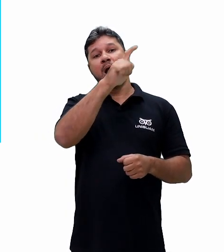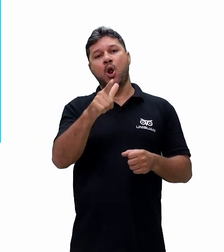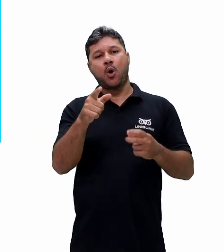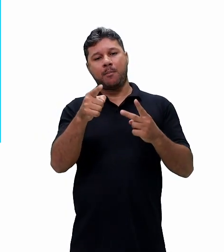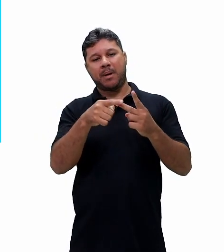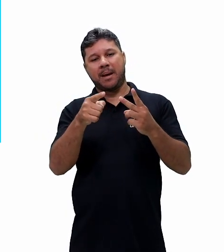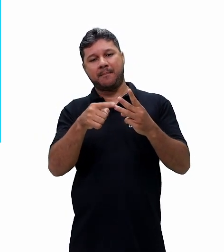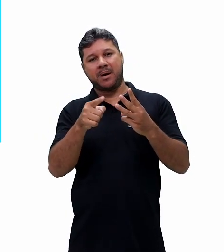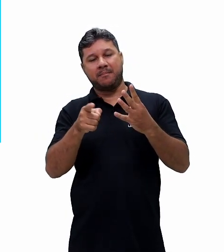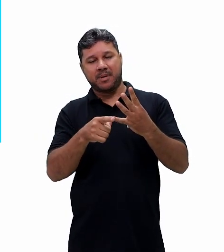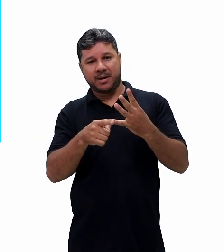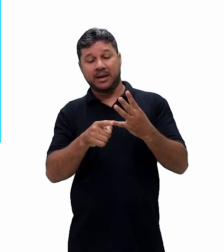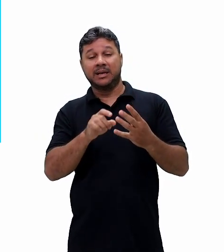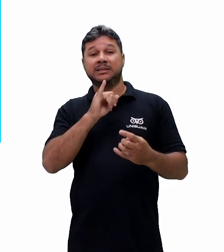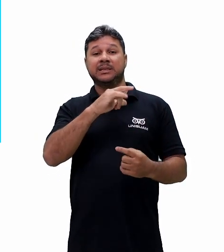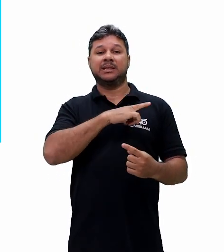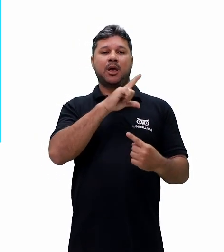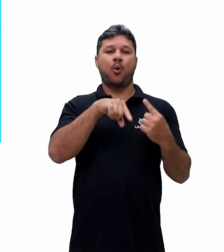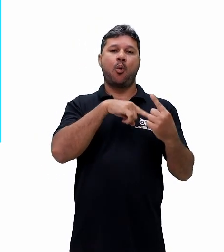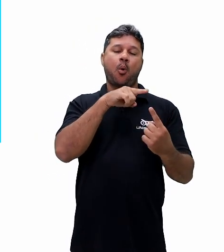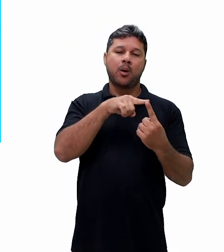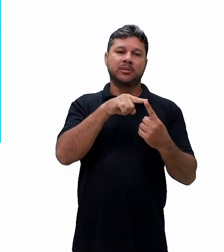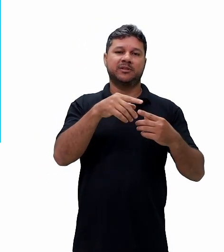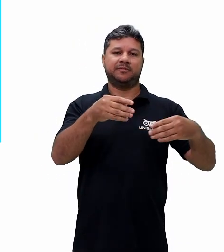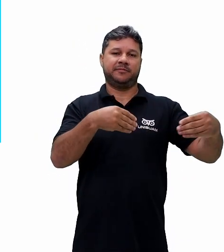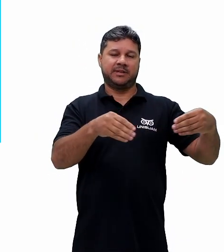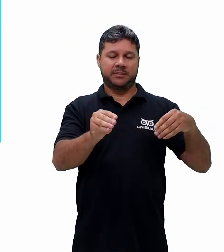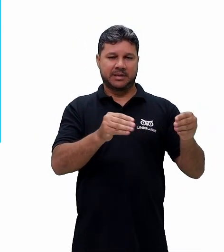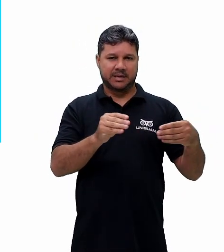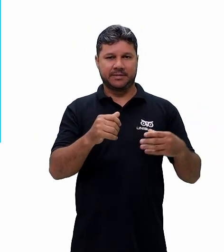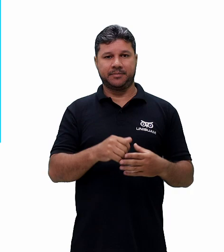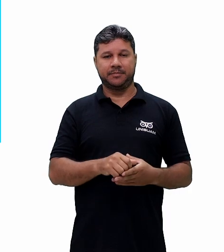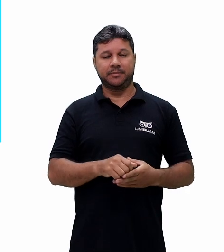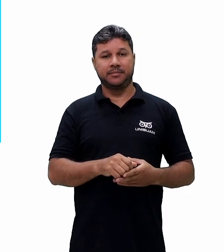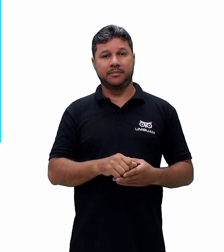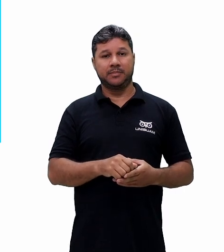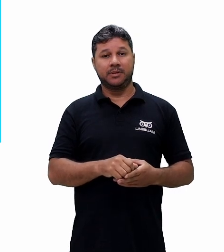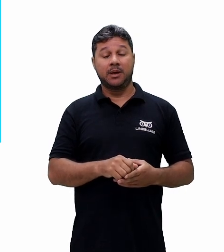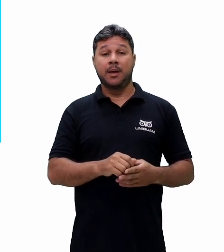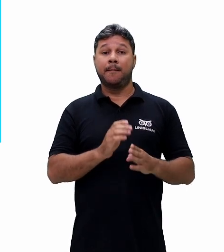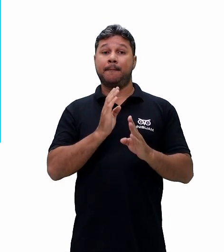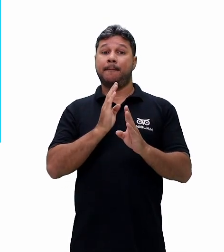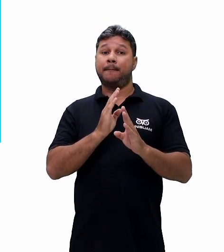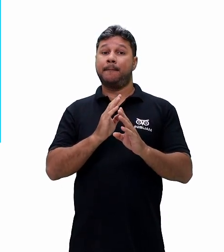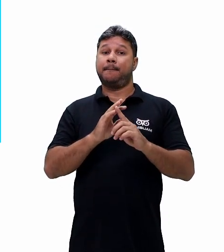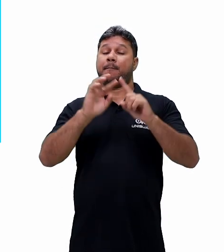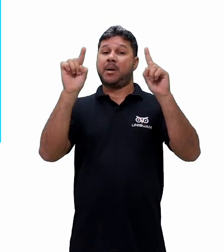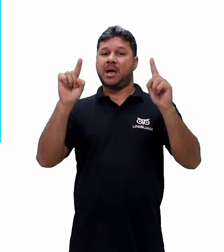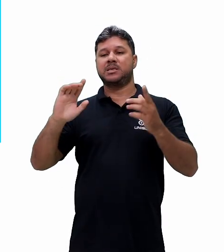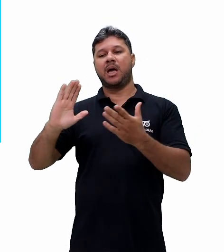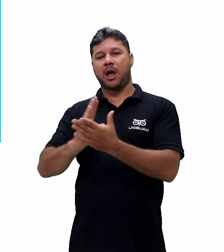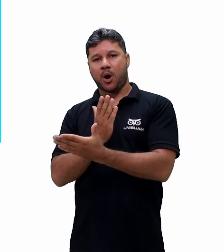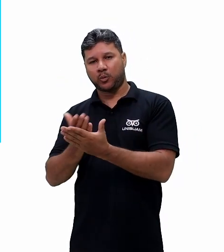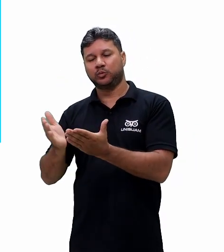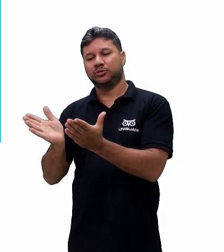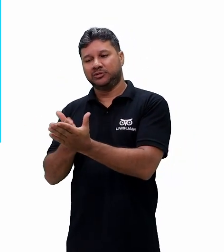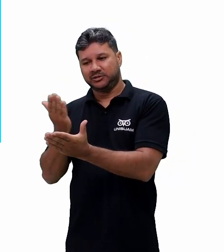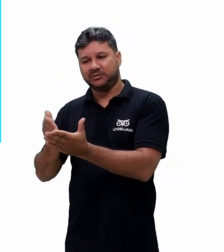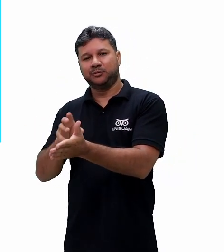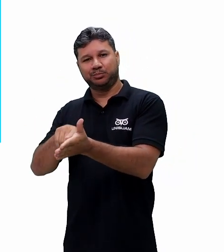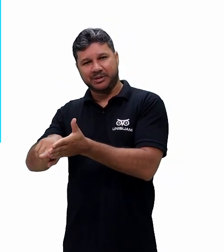é melhor do que os demais métodos quando se tem como objetivo melhorar a flexibilidade.